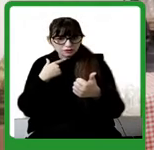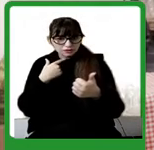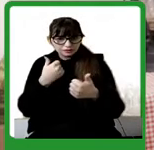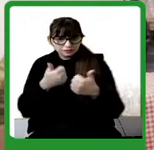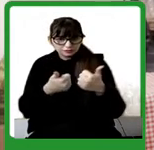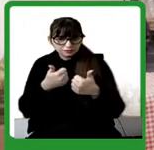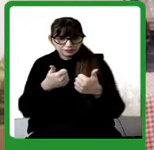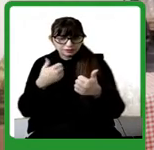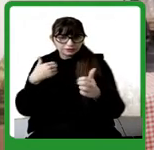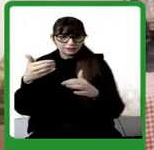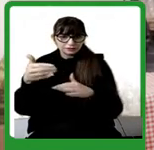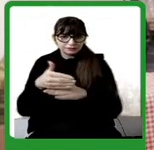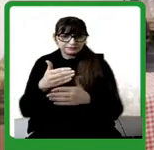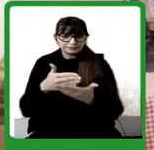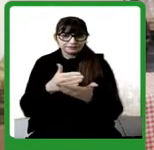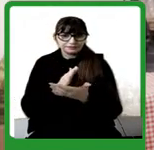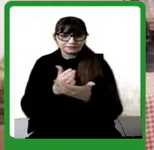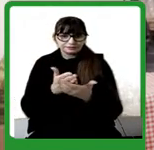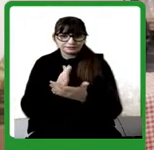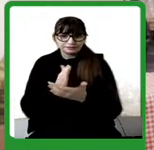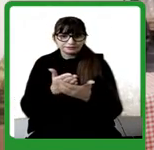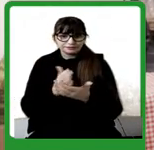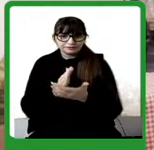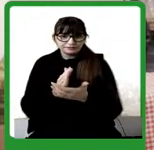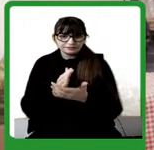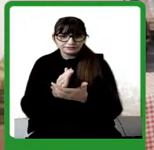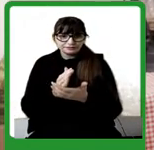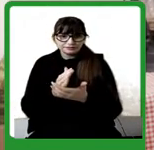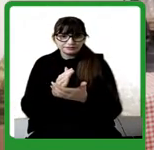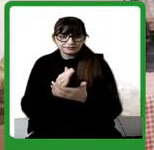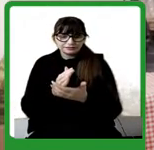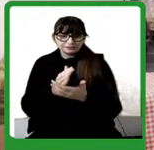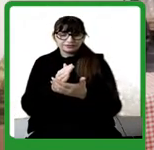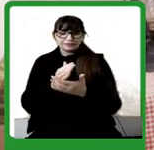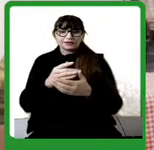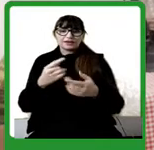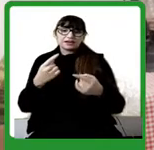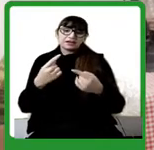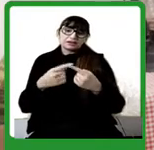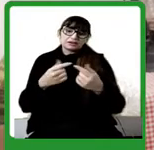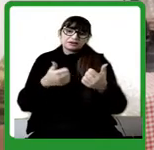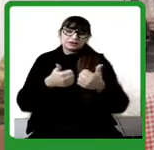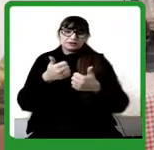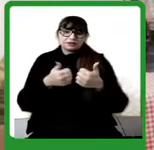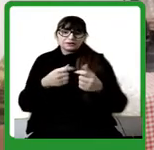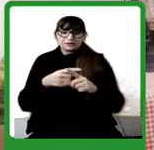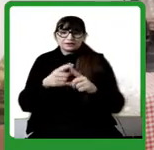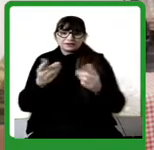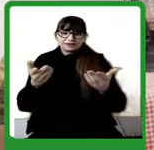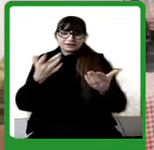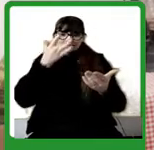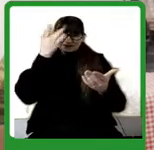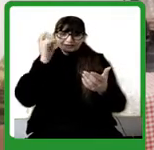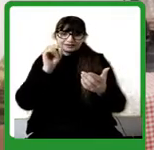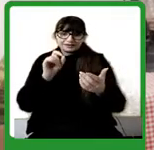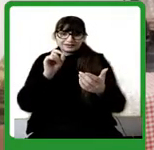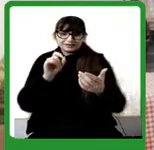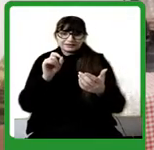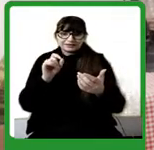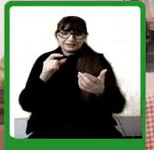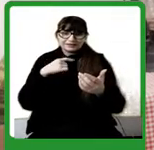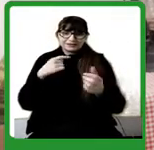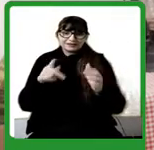na verdade... Se botar um cone no teu lugar é melhor. É, eu digo que jogo. Quem joga comigo diz coitado, que eu não jogo. A primeira live eu tô acabando com